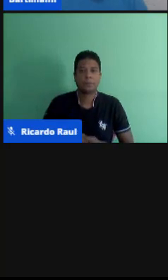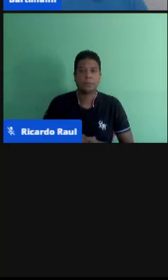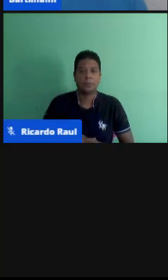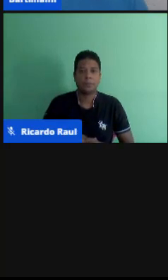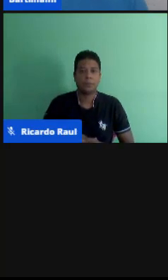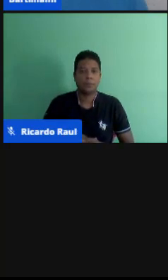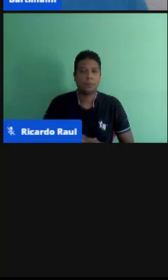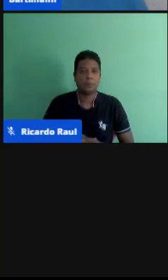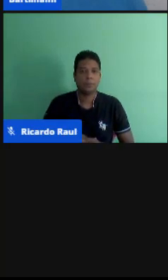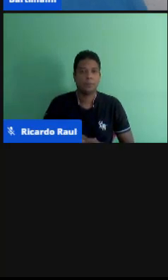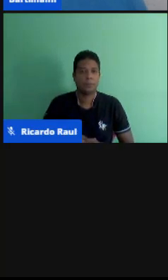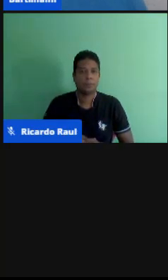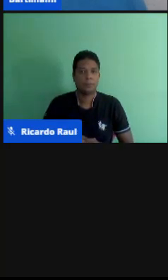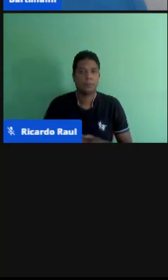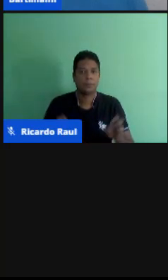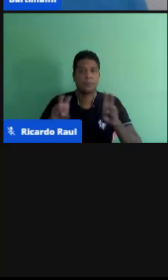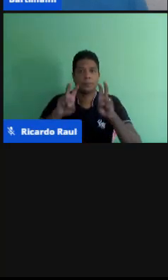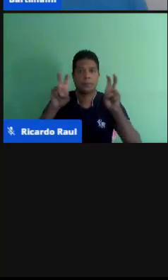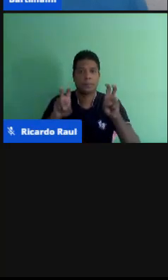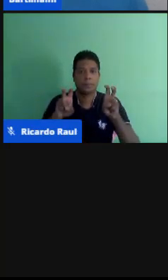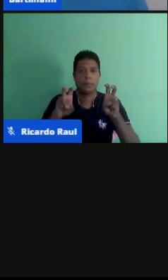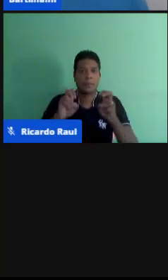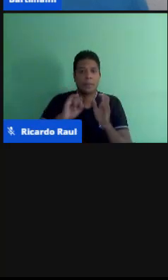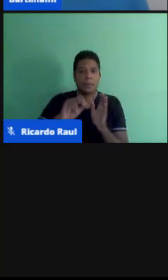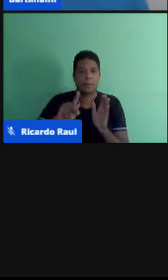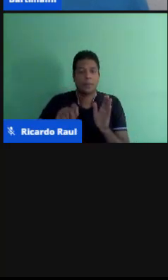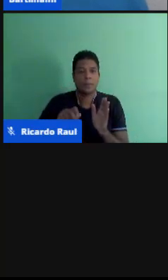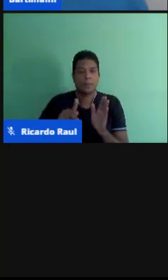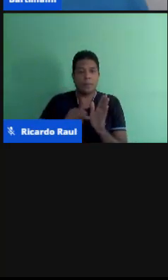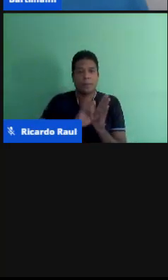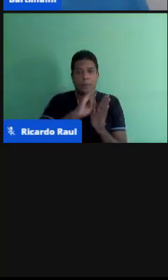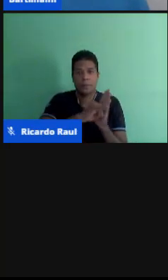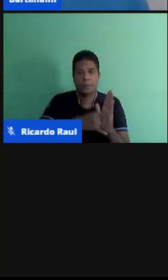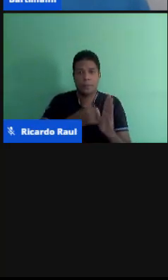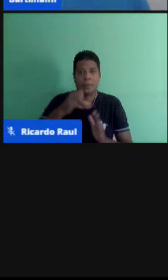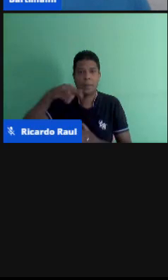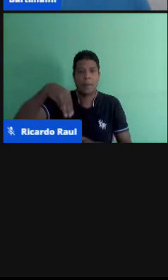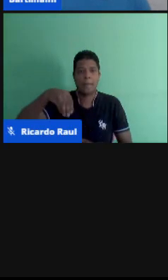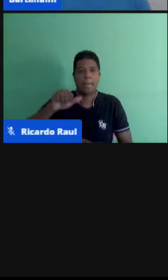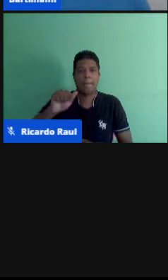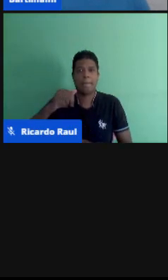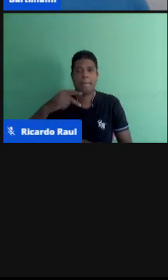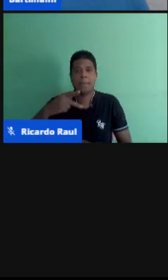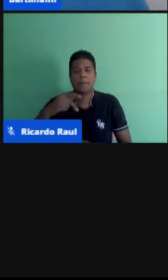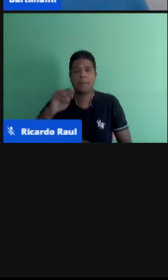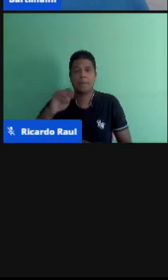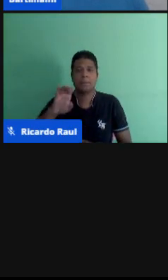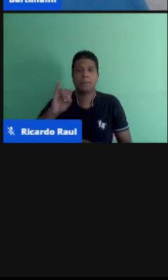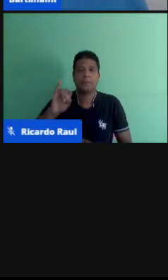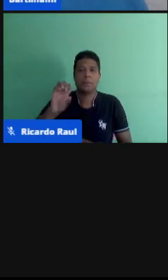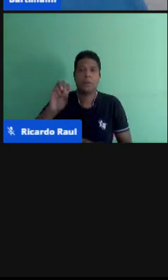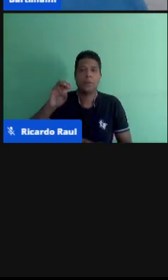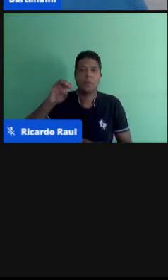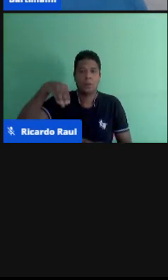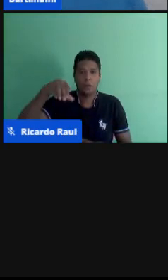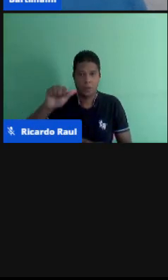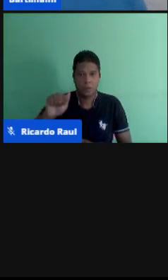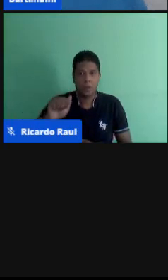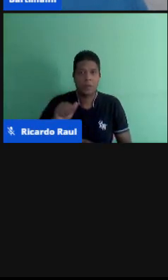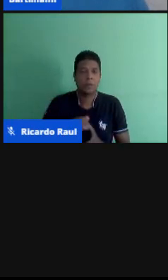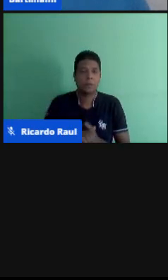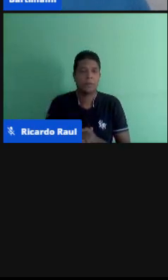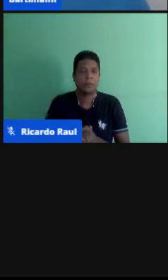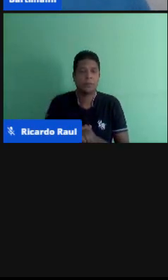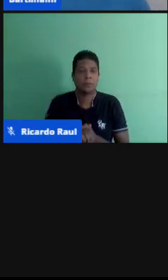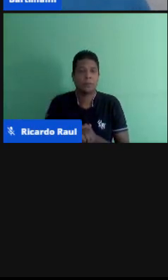MAP Biomas, que é um projeto que está ligado ao sistema de estimativas de emissões de gases de efeito estufa, então